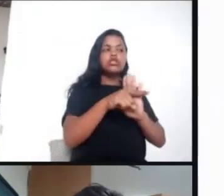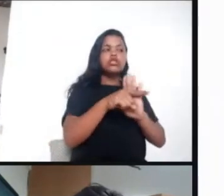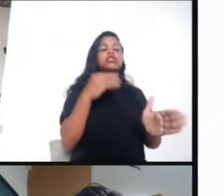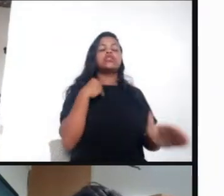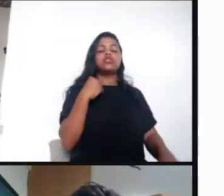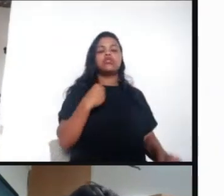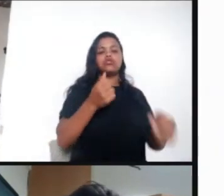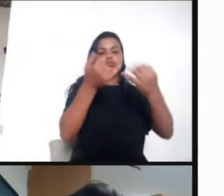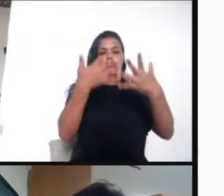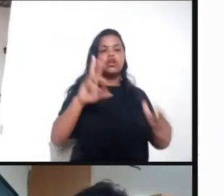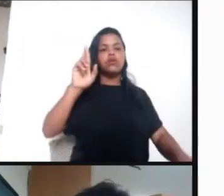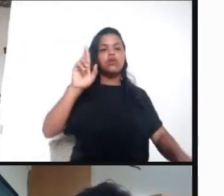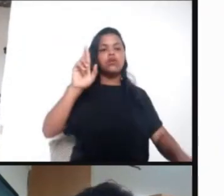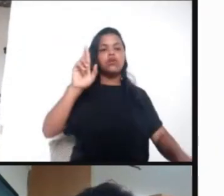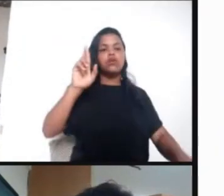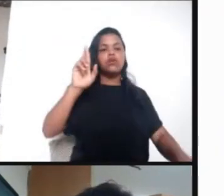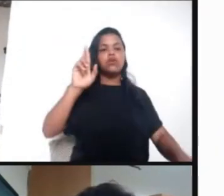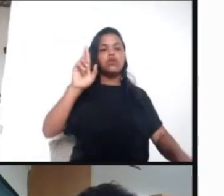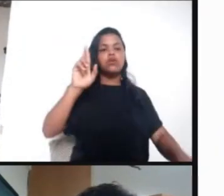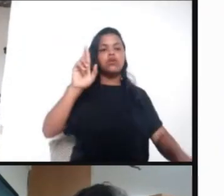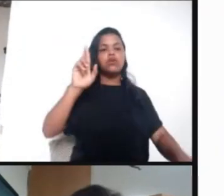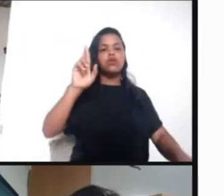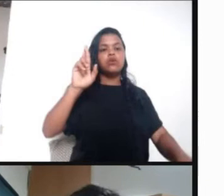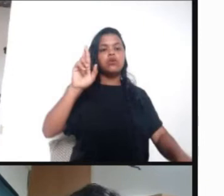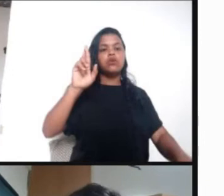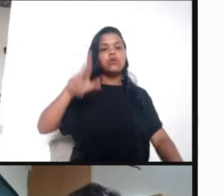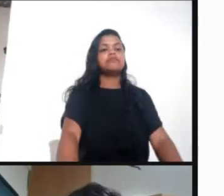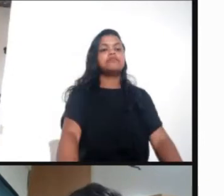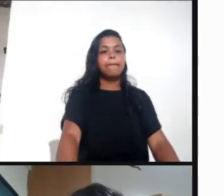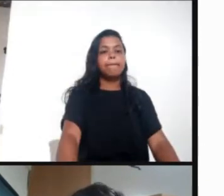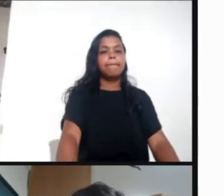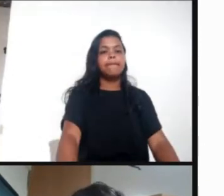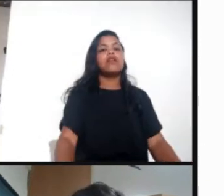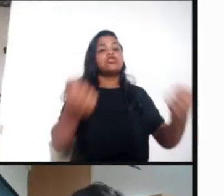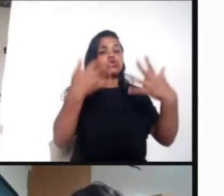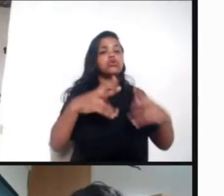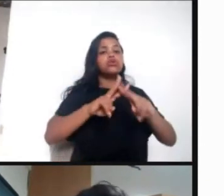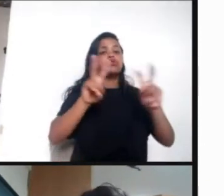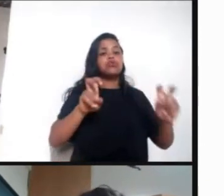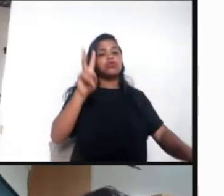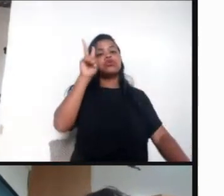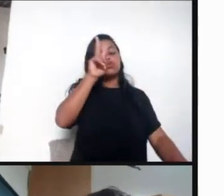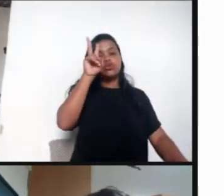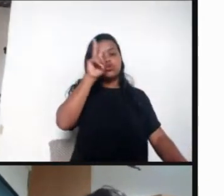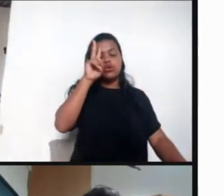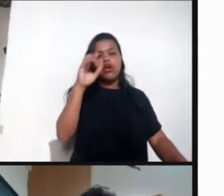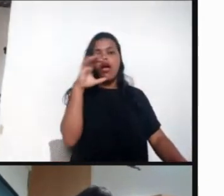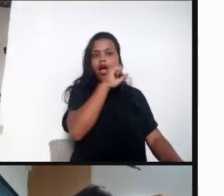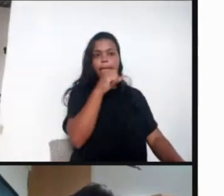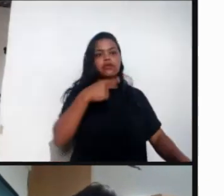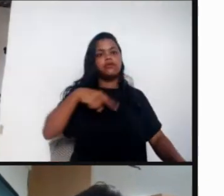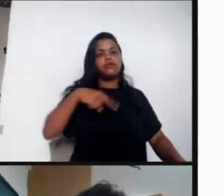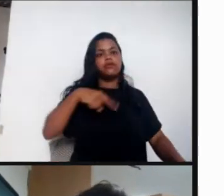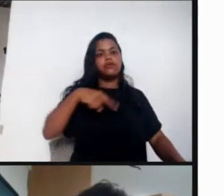teorias. Bom, contando um pouco da história, que eu vou tentar passar de forma muito rápida para que a gente entenda, puxe o fio,